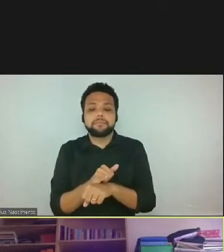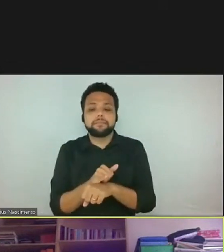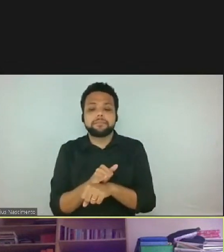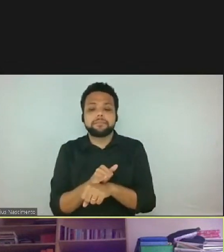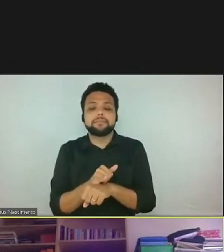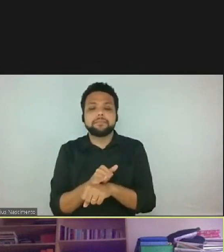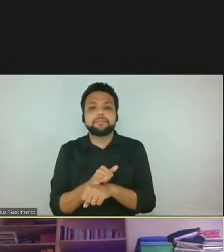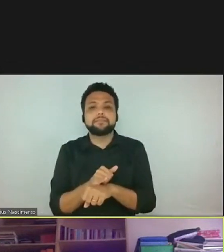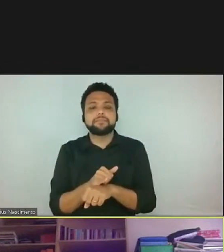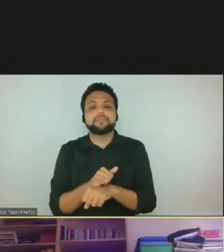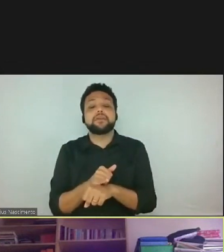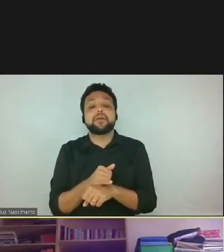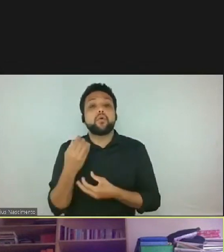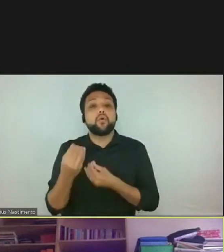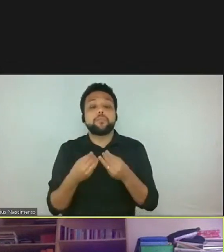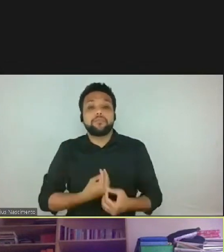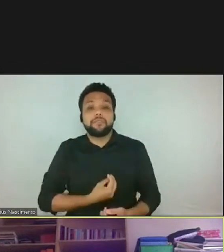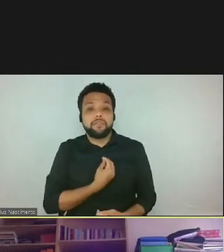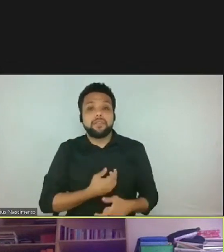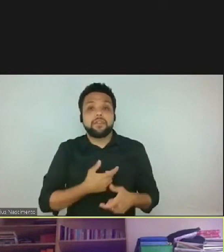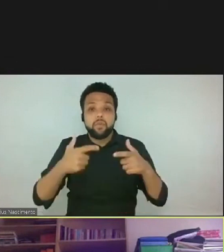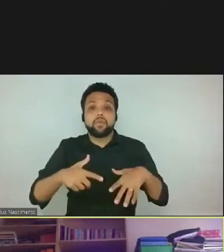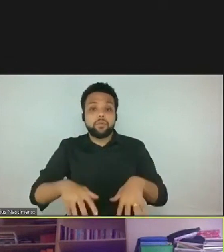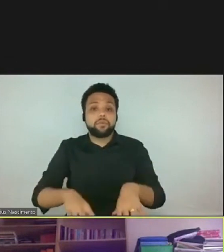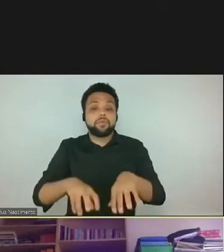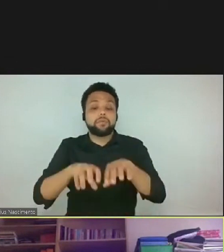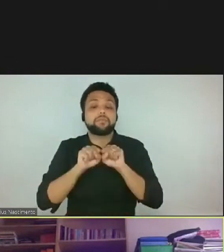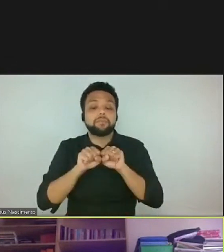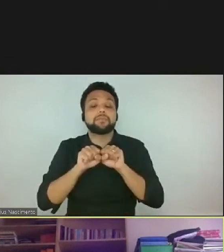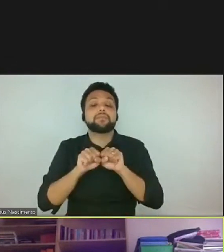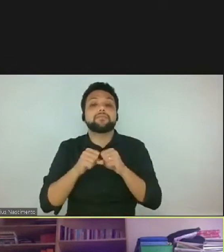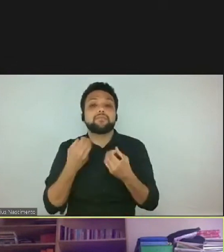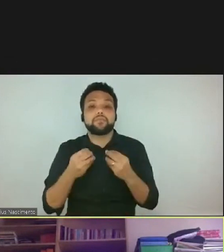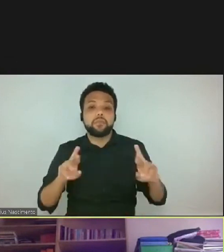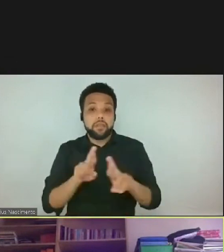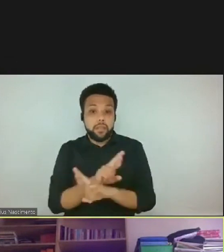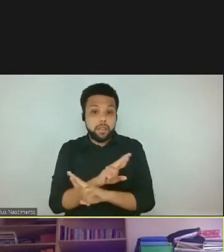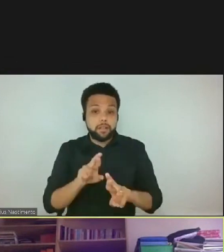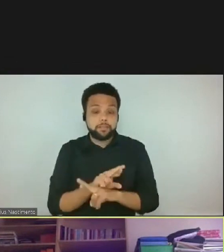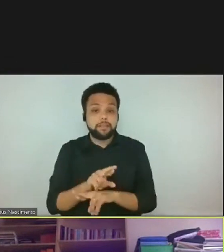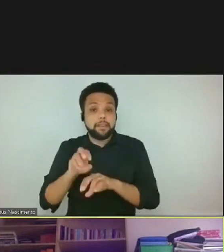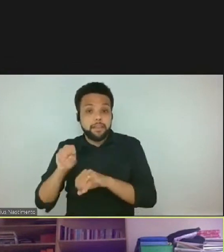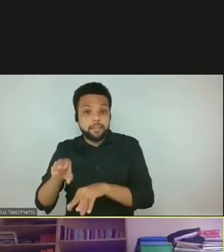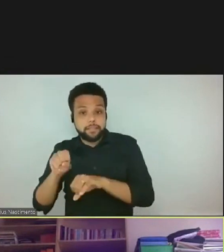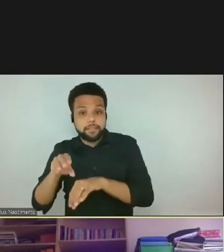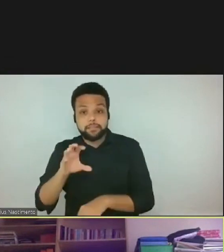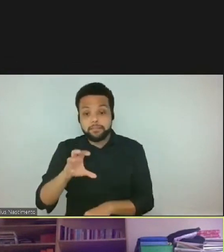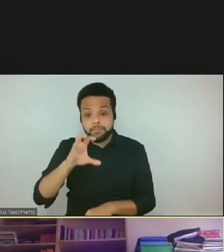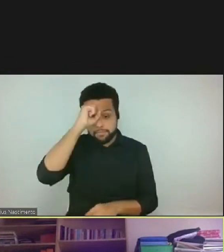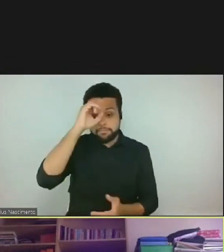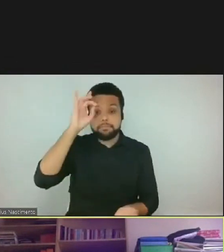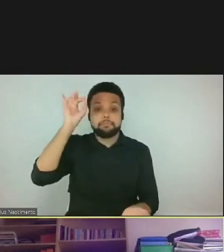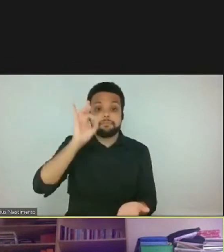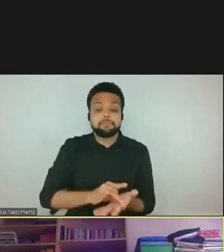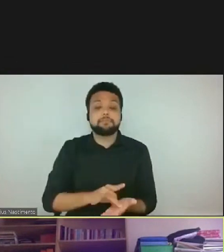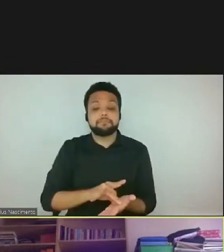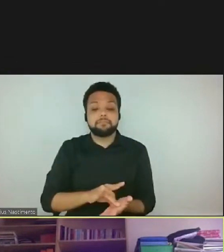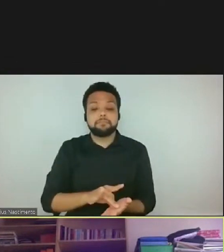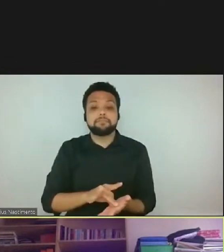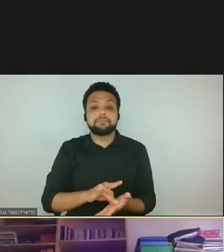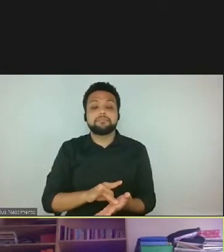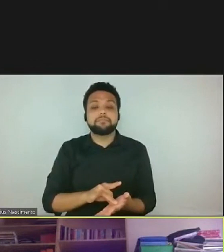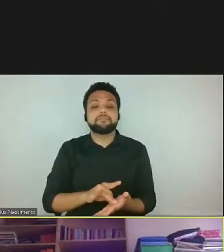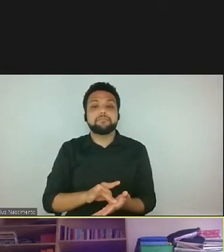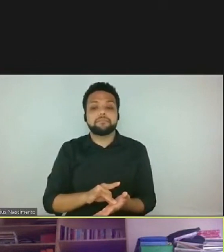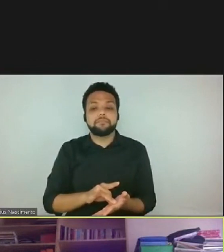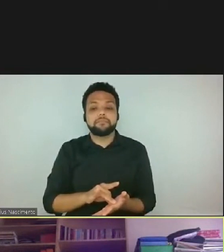da formação uma relação entre ensino e aprendizagem que será a mesma, guardadas as diferenças